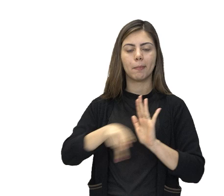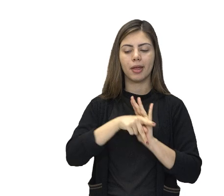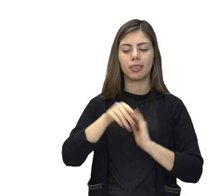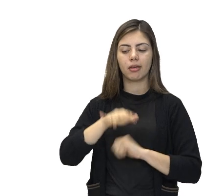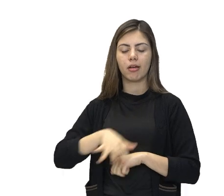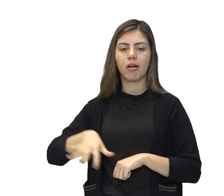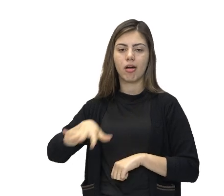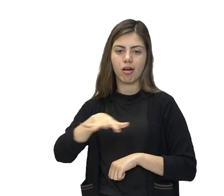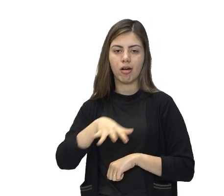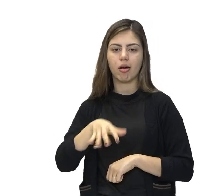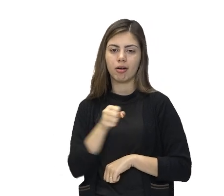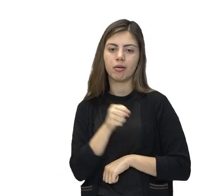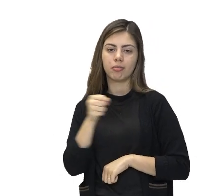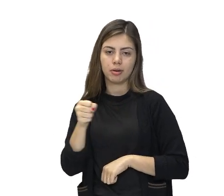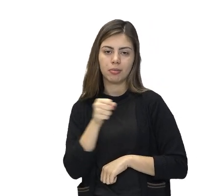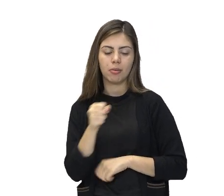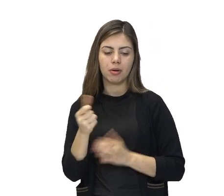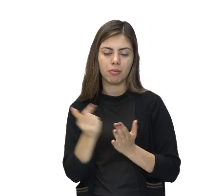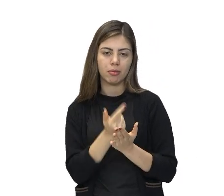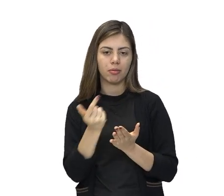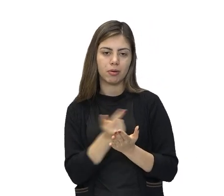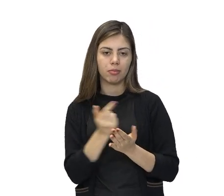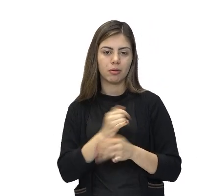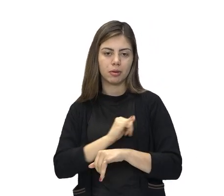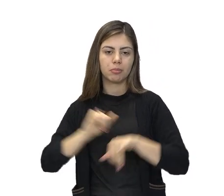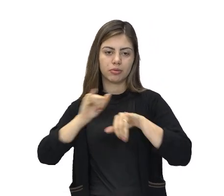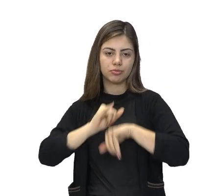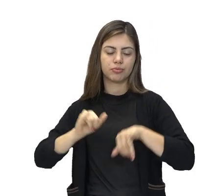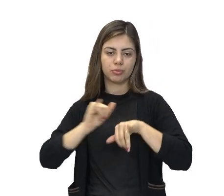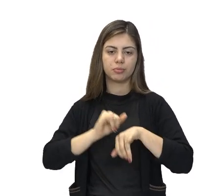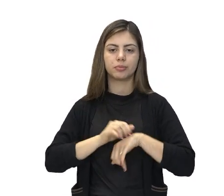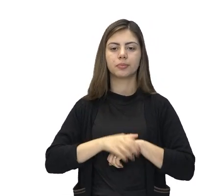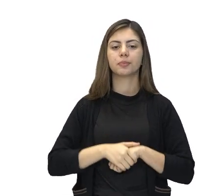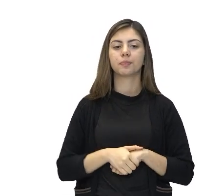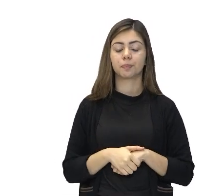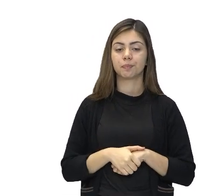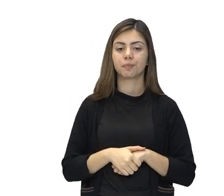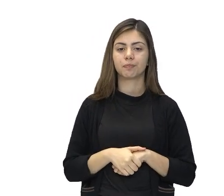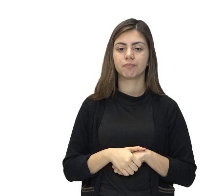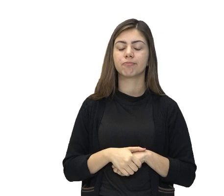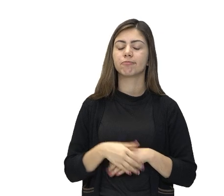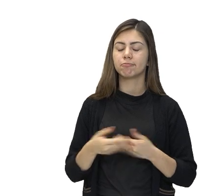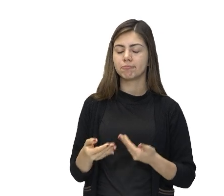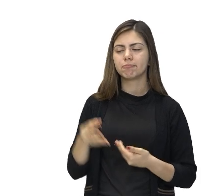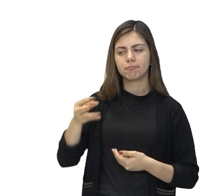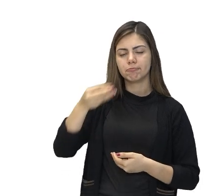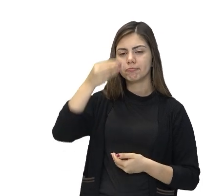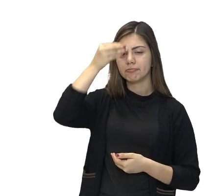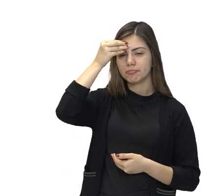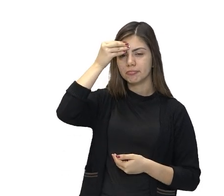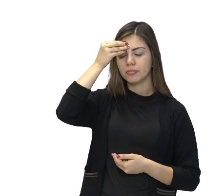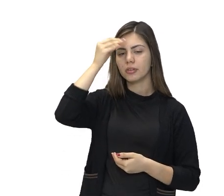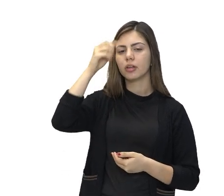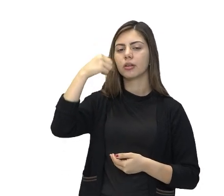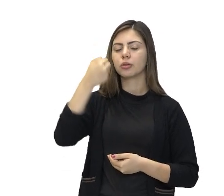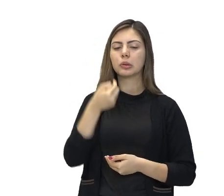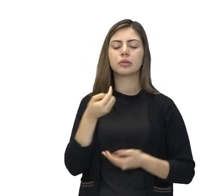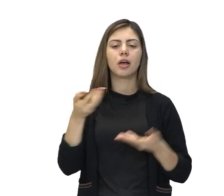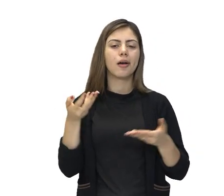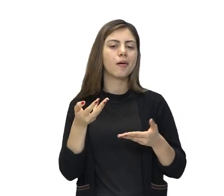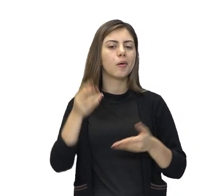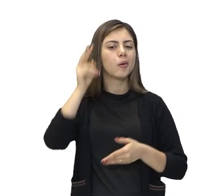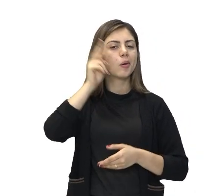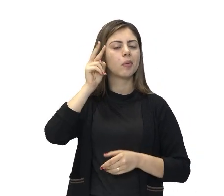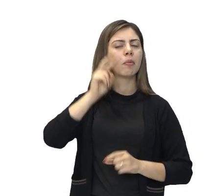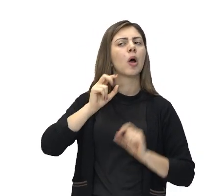campo jornalístico e midiático. Então, tendo isto em mente, vamos nos recordar o